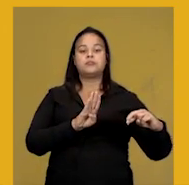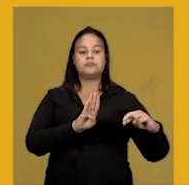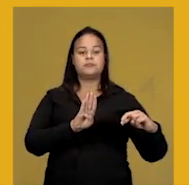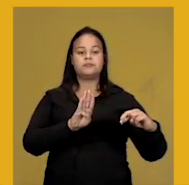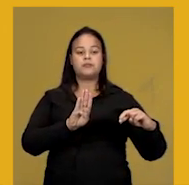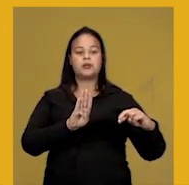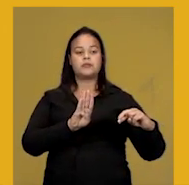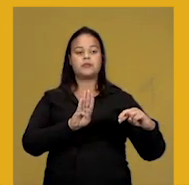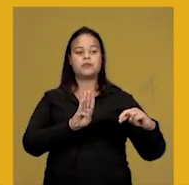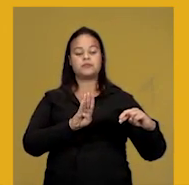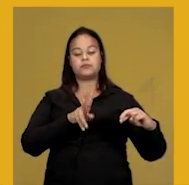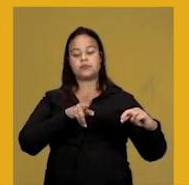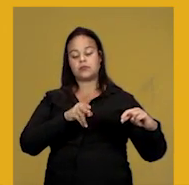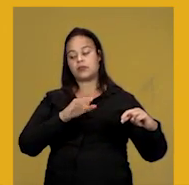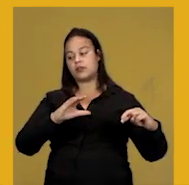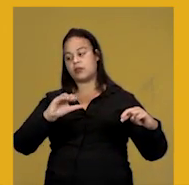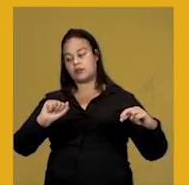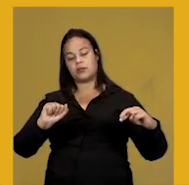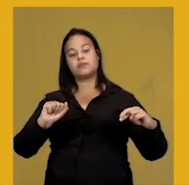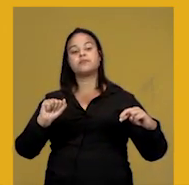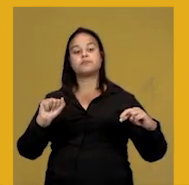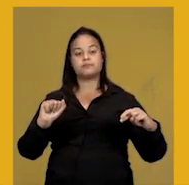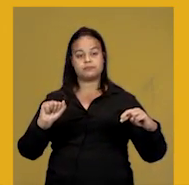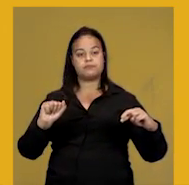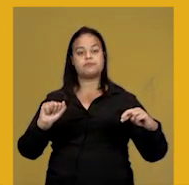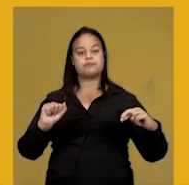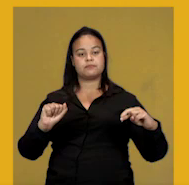seria, então, o meu cateto adjacente.